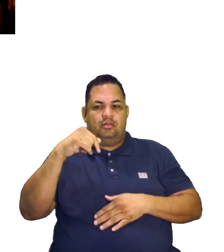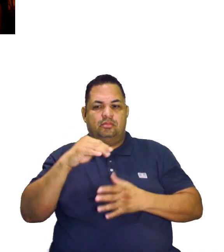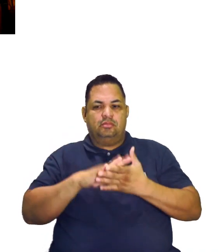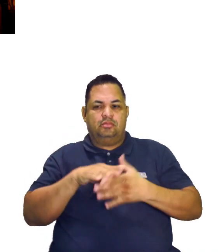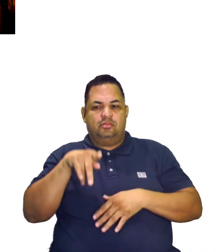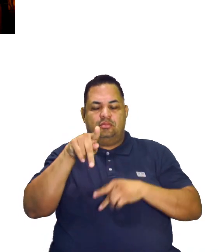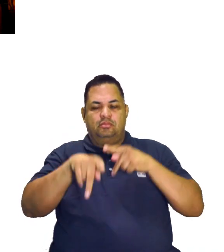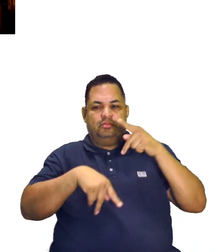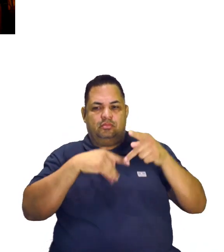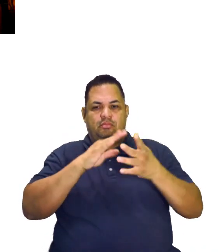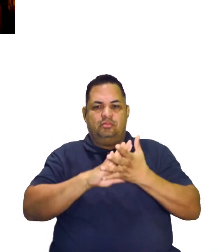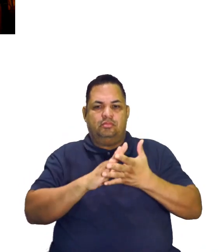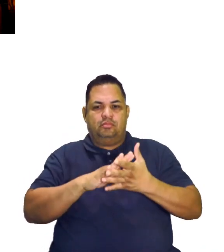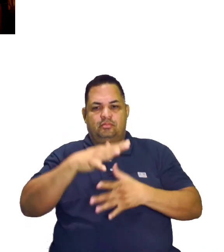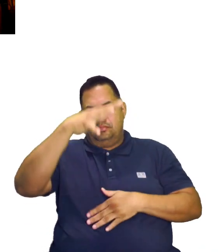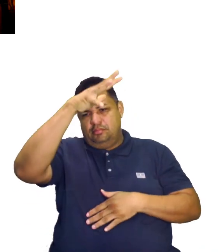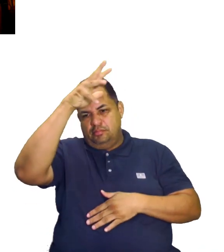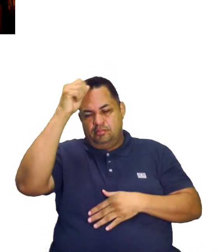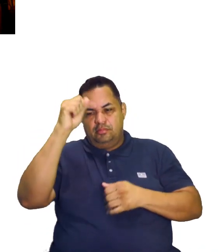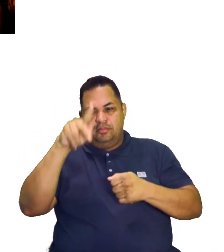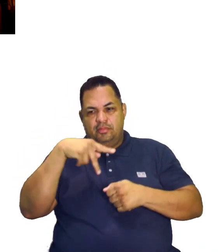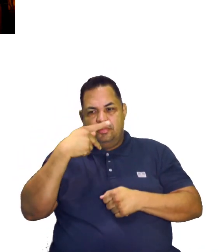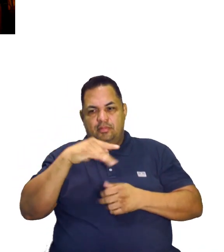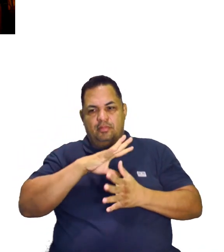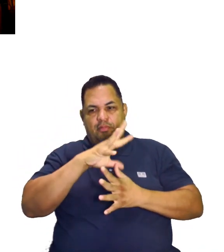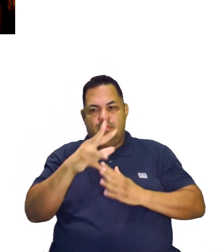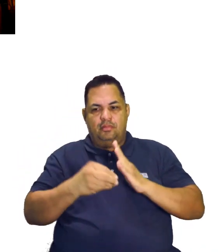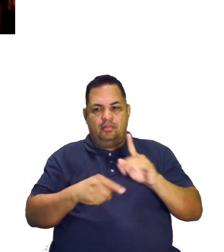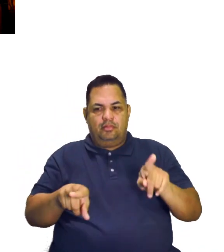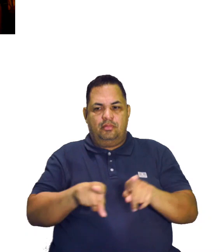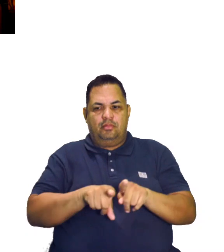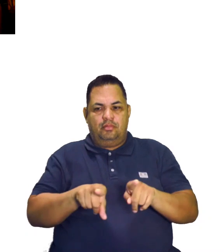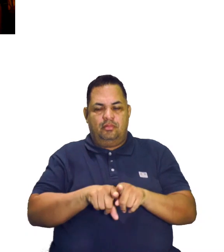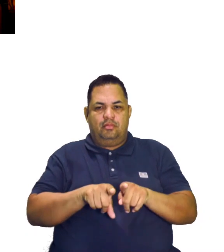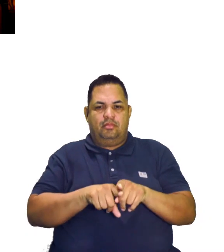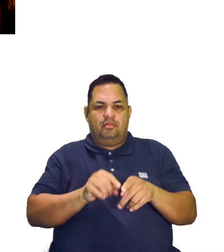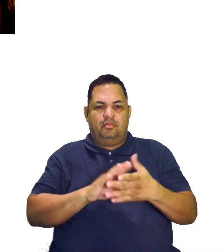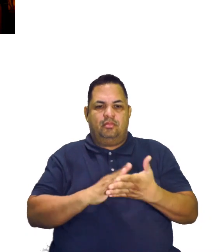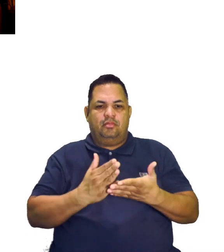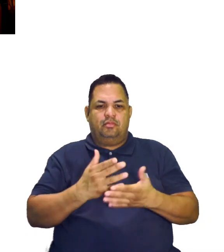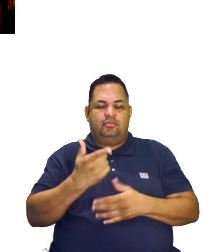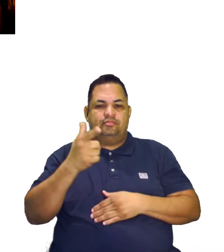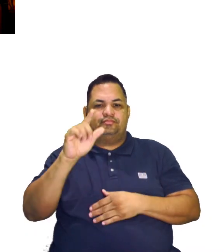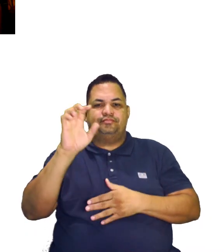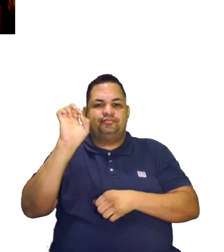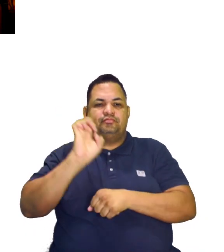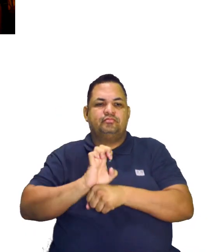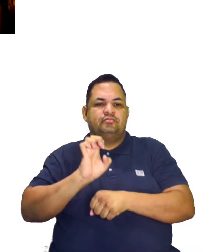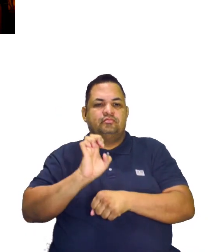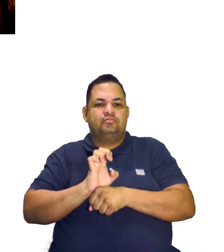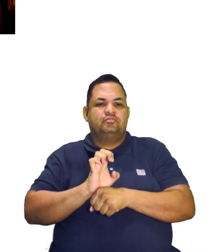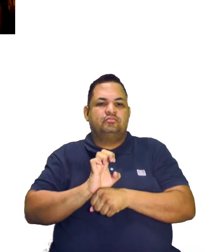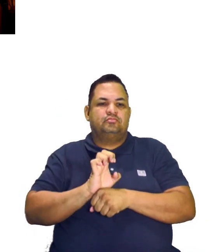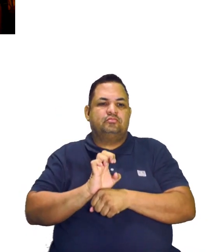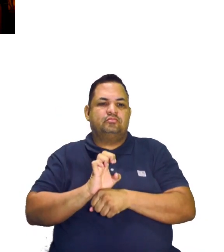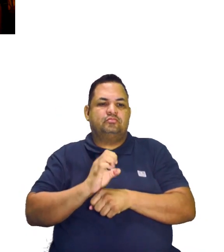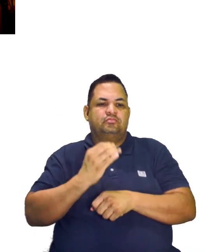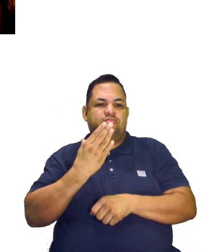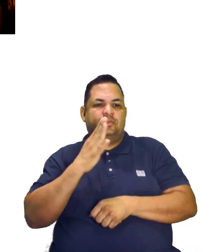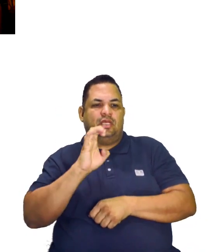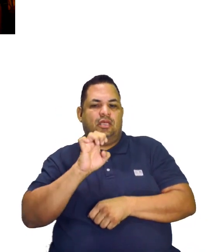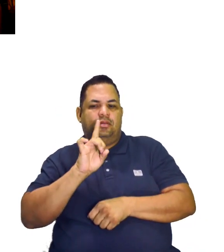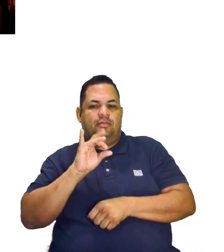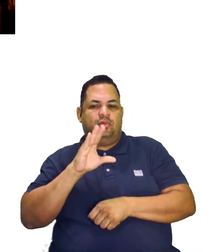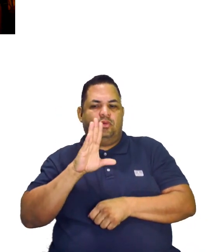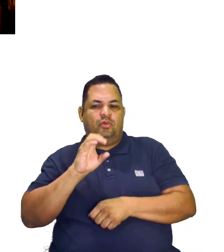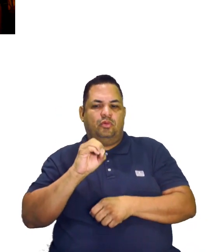dos povos amazonenses. E falamos de outros também estilos de dança, de outros estados, como o